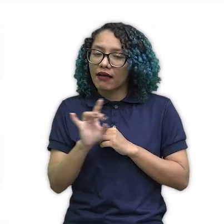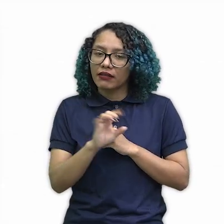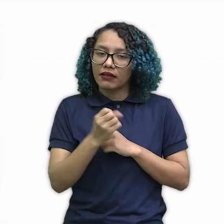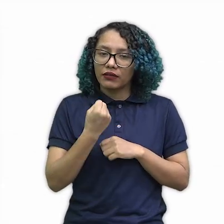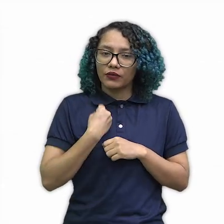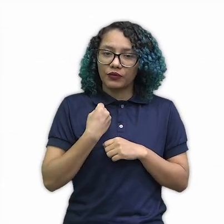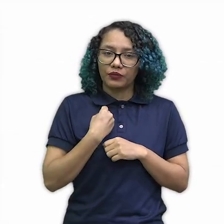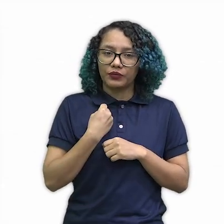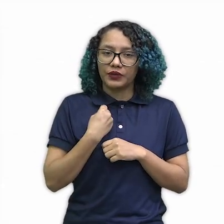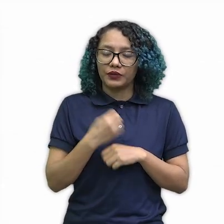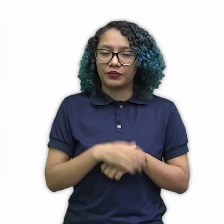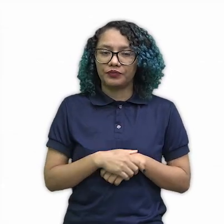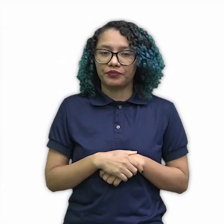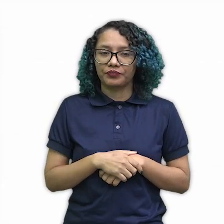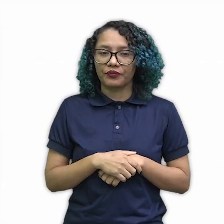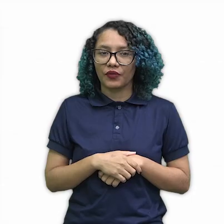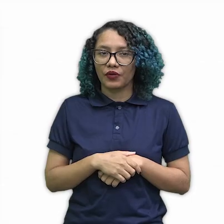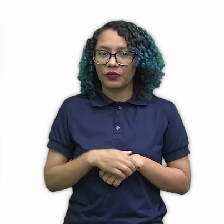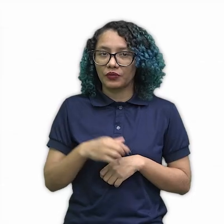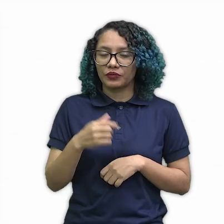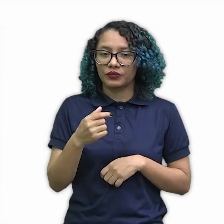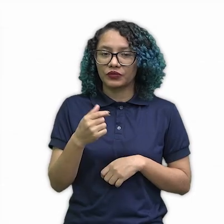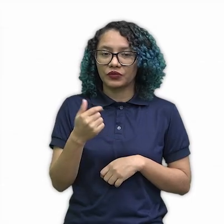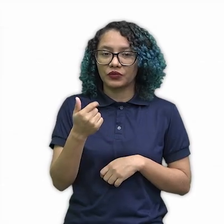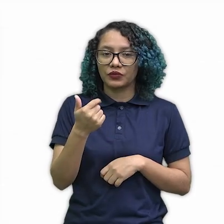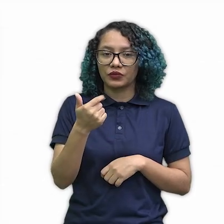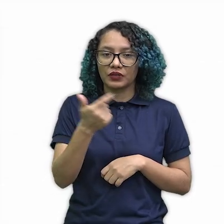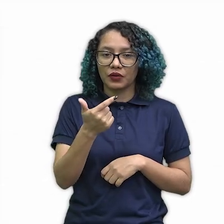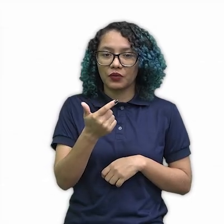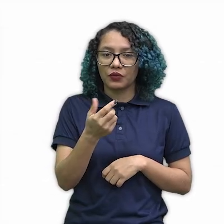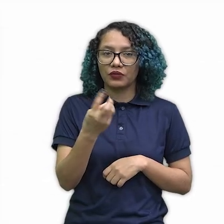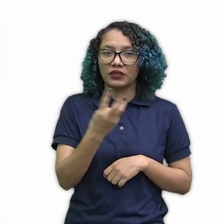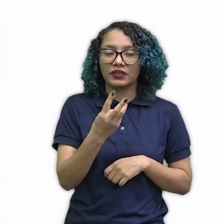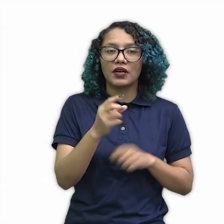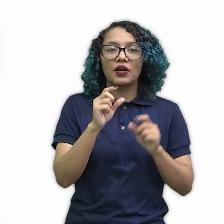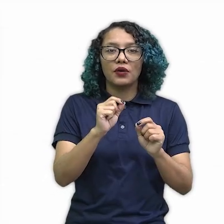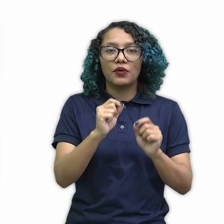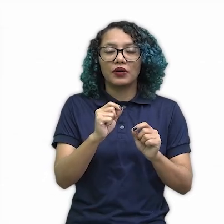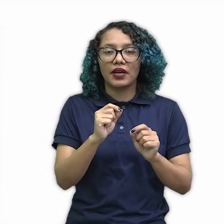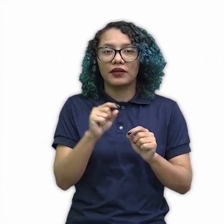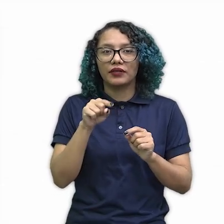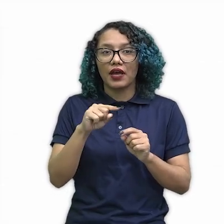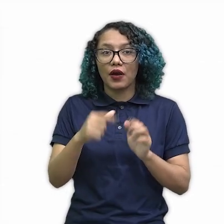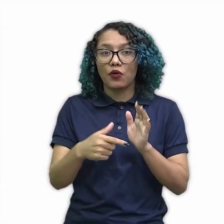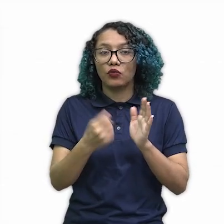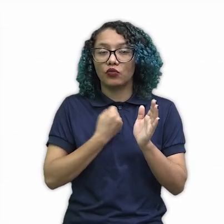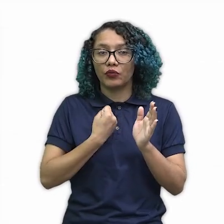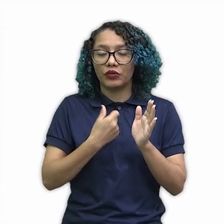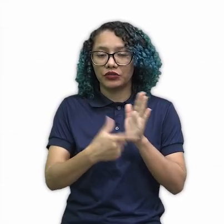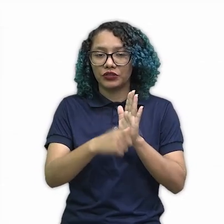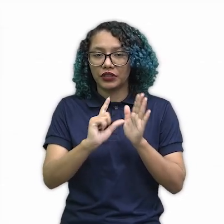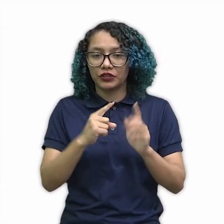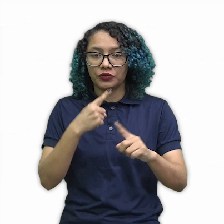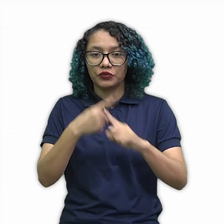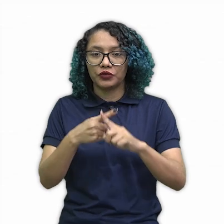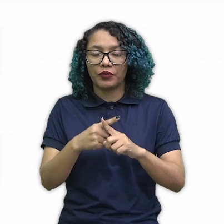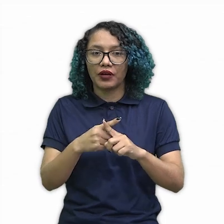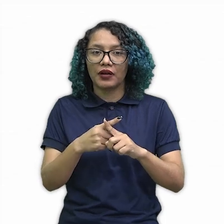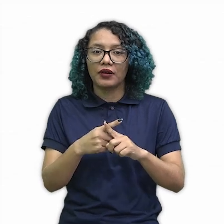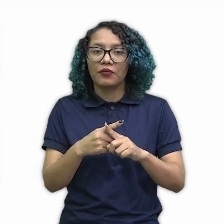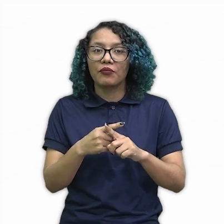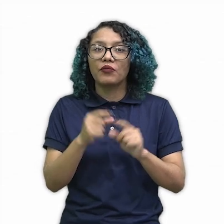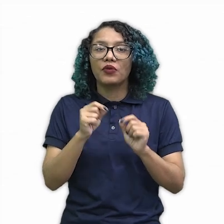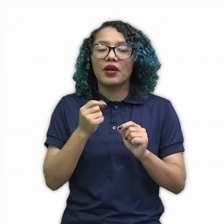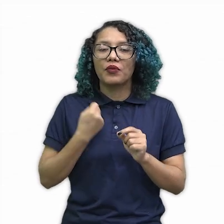posterior, né, a partir do segundo, nada mais é do que o anterior multiplicado pela razão 3, tá? Então esse Q igual a 3, que nós temos aí